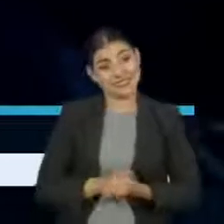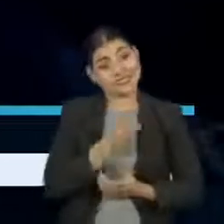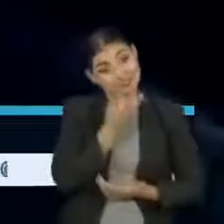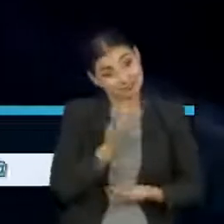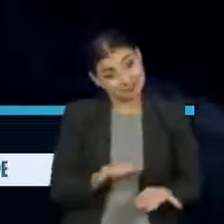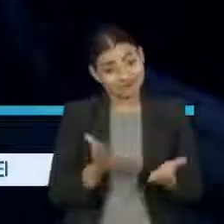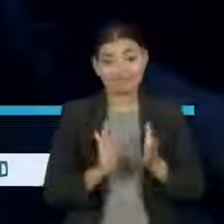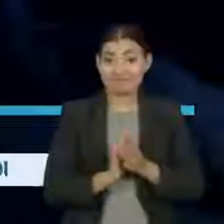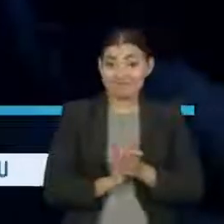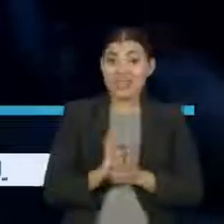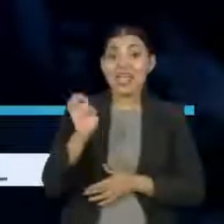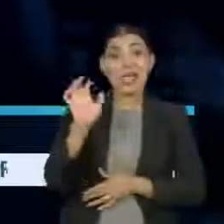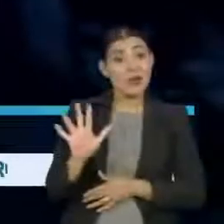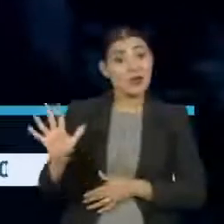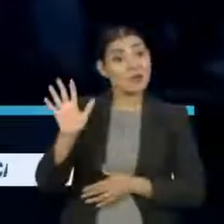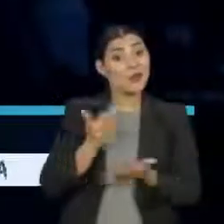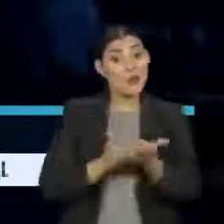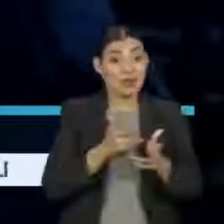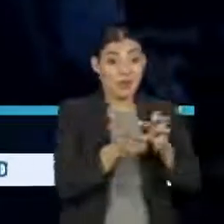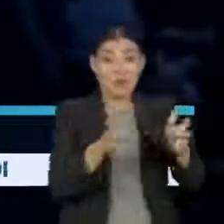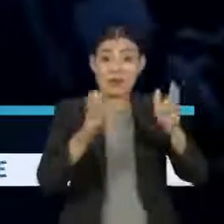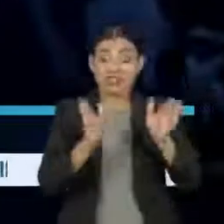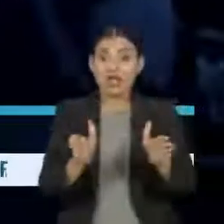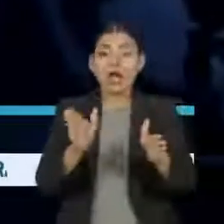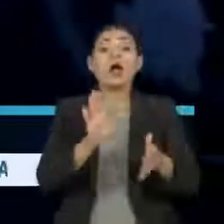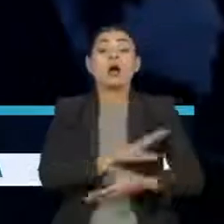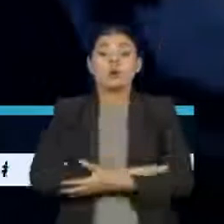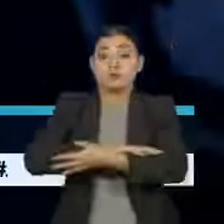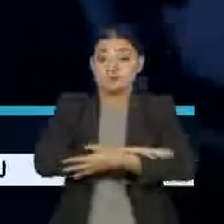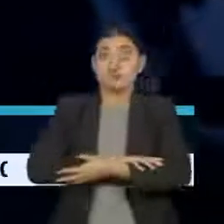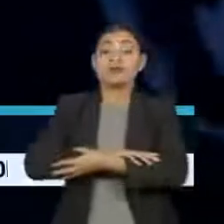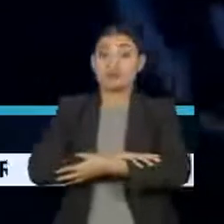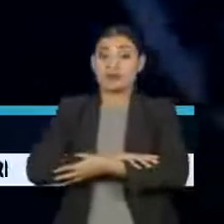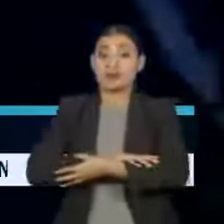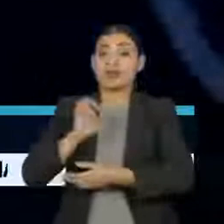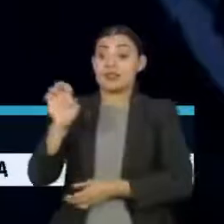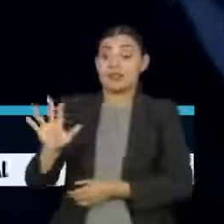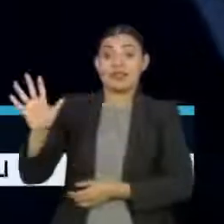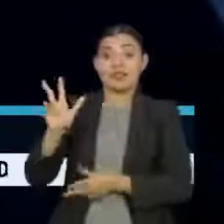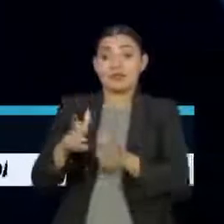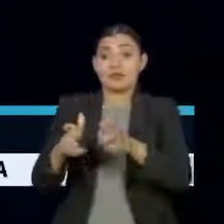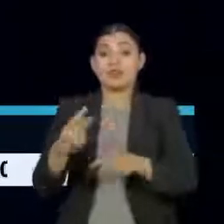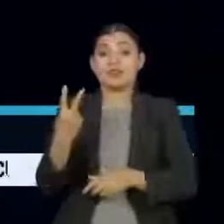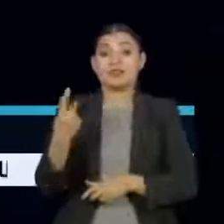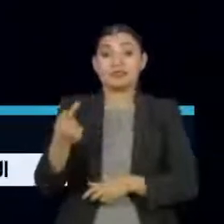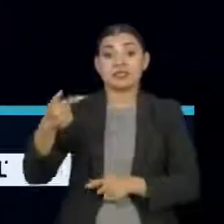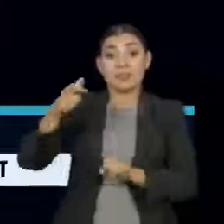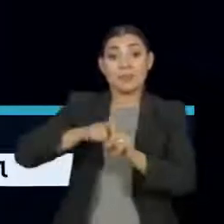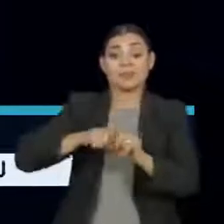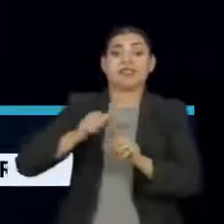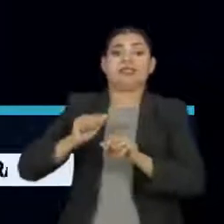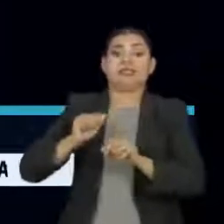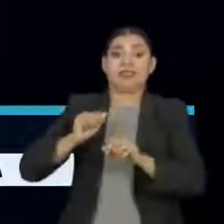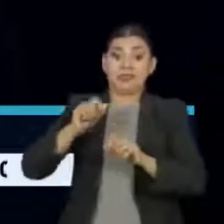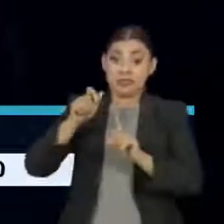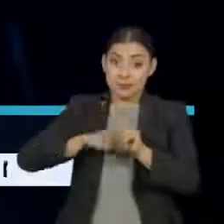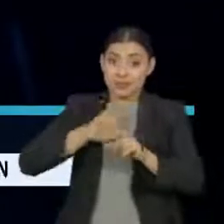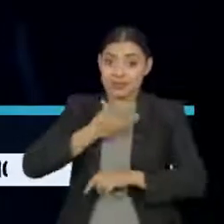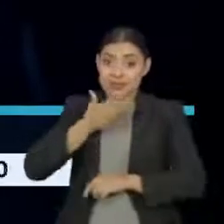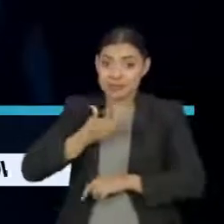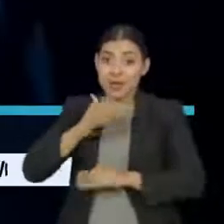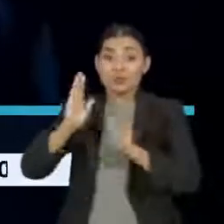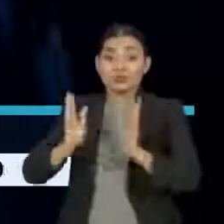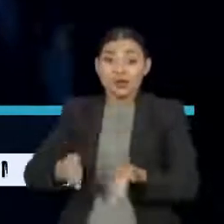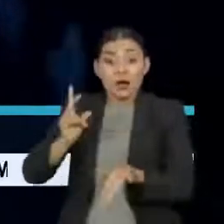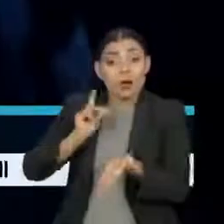Os europeus já têm data para começar a se vacinar contra a Covid-19. A campanha começa dia 27 de dezembro em todos os países da União